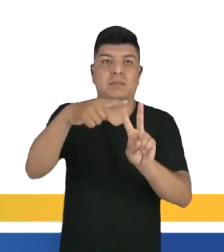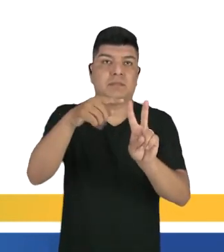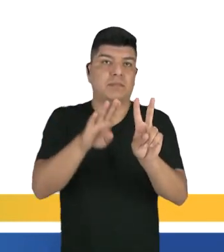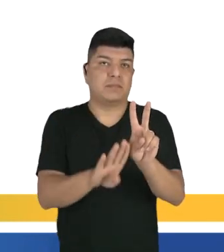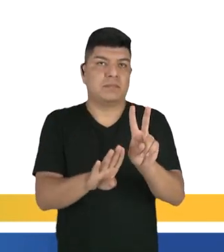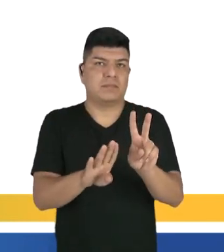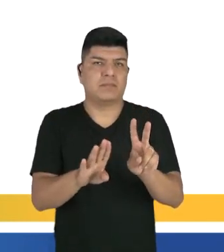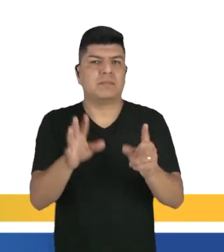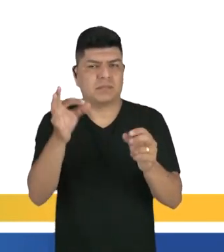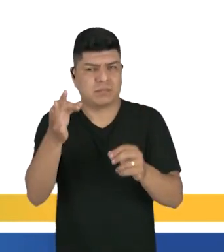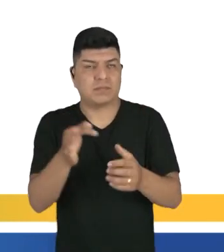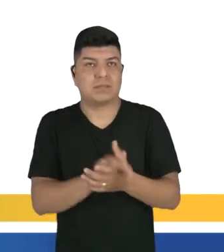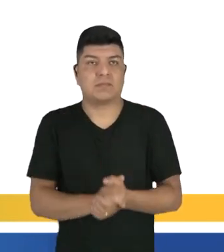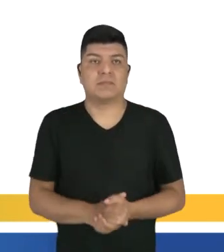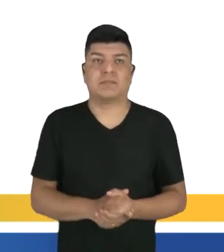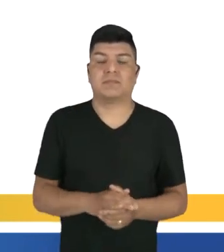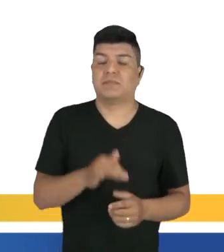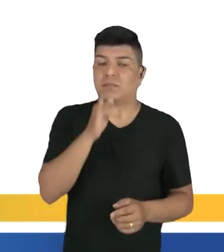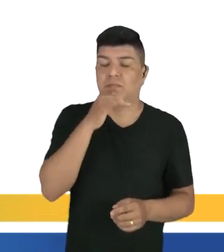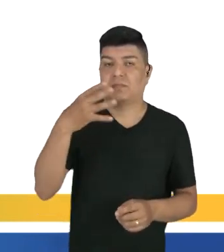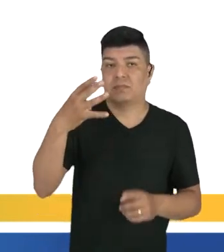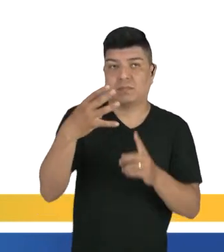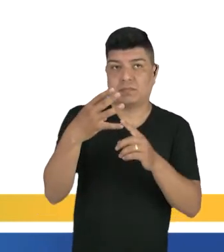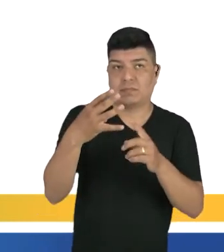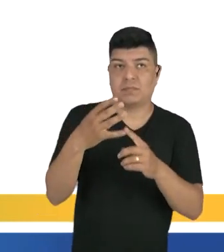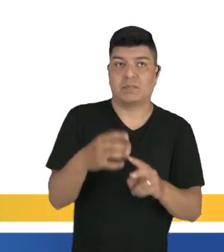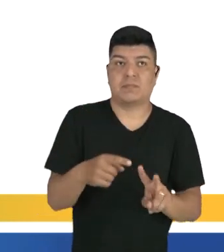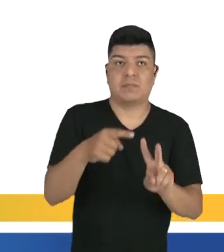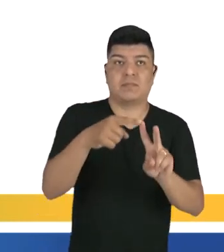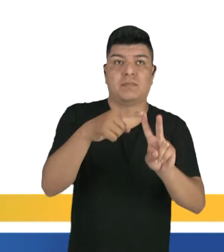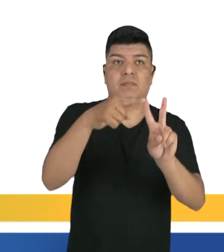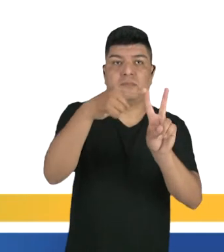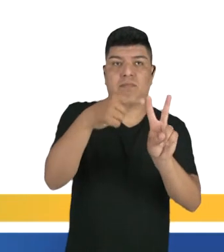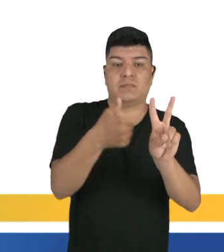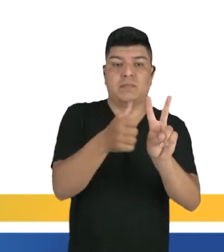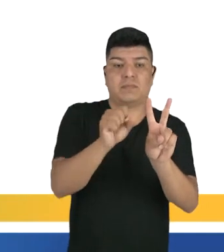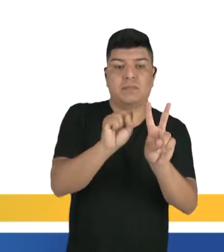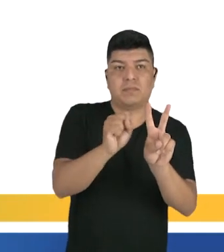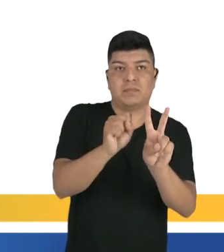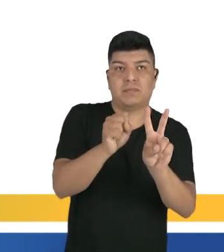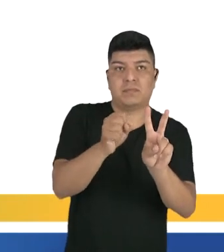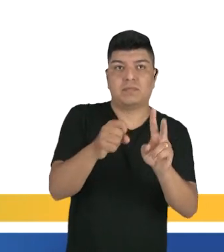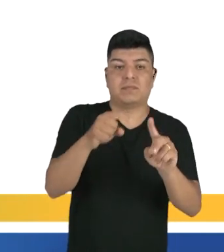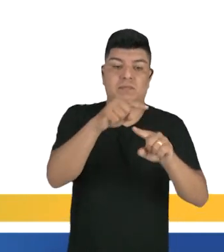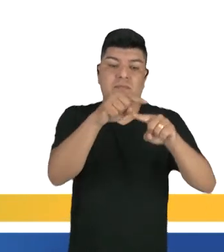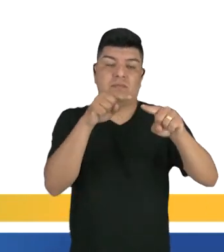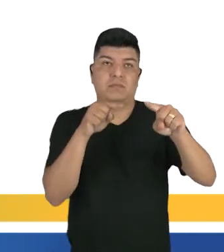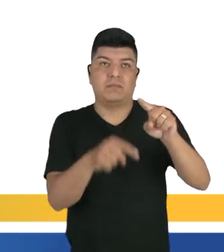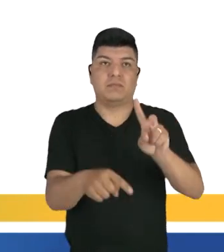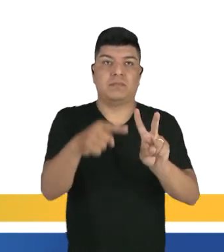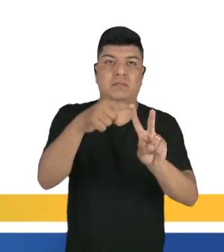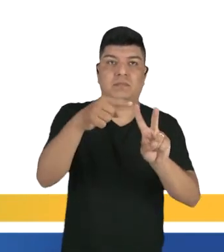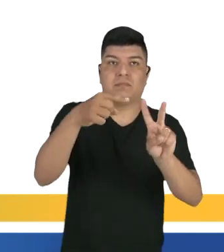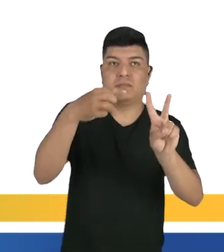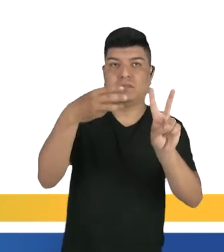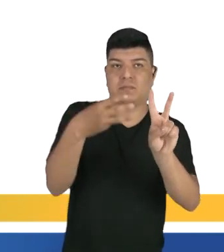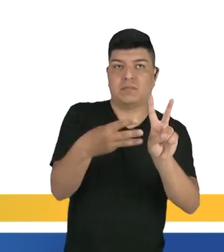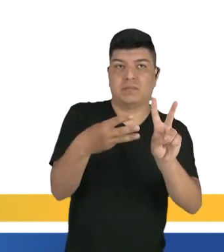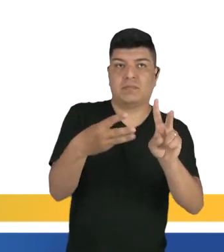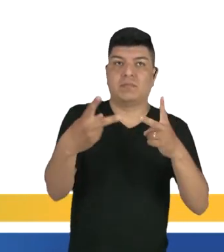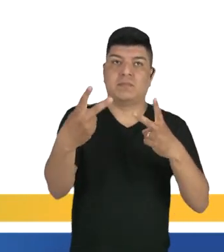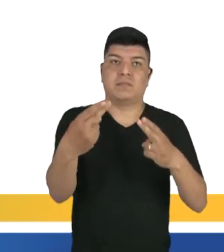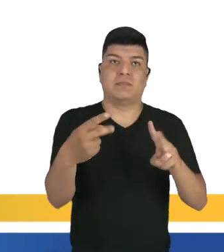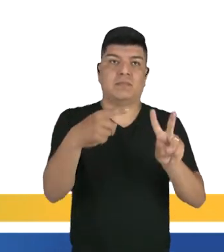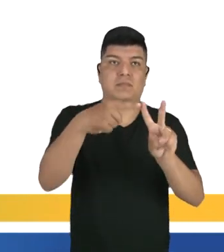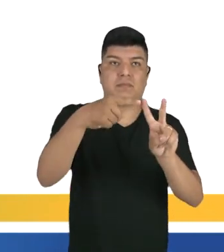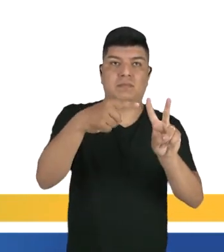está correto? No quarto exemplo eu tenho raiz quadrada de 18 dividido para raiz quadrada de 3 da raiz